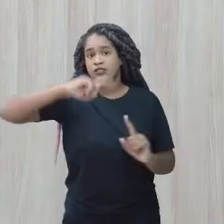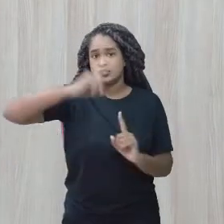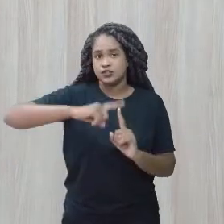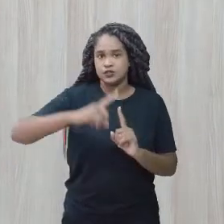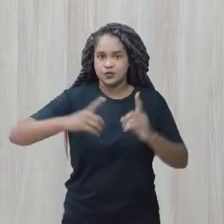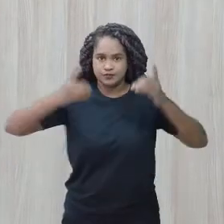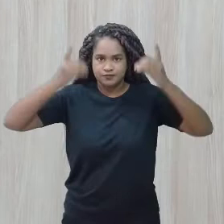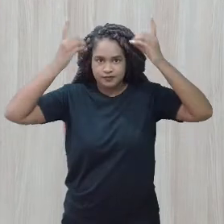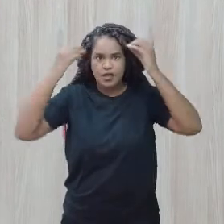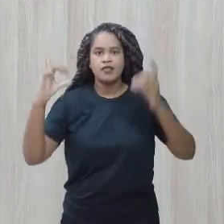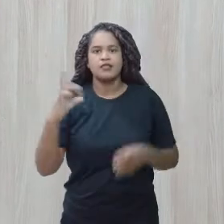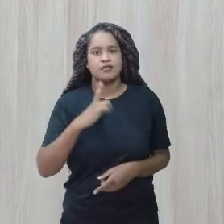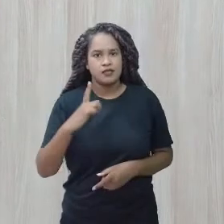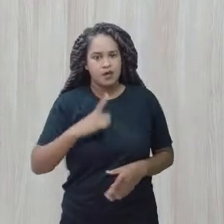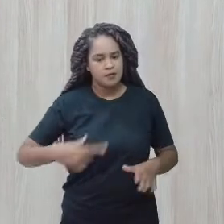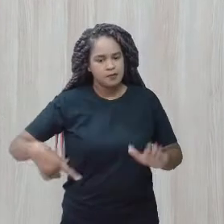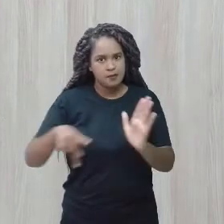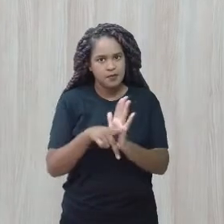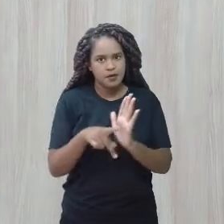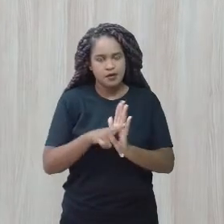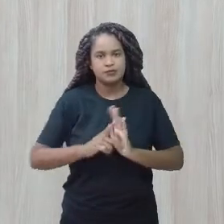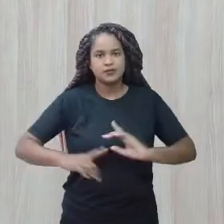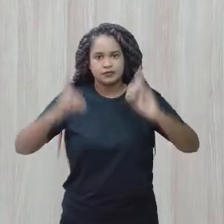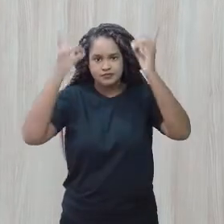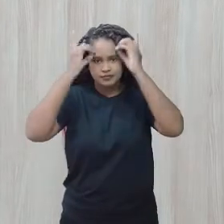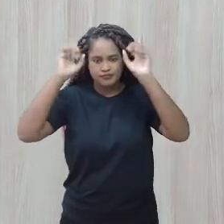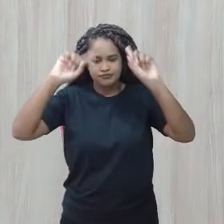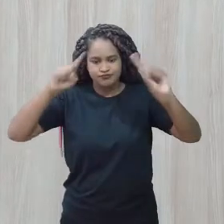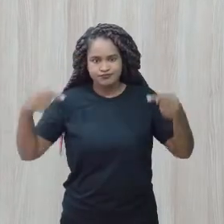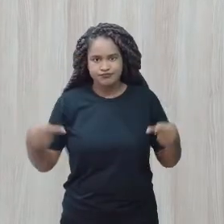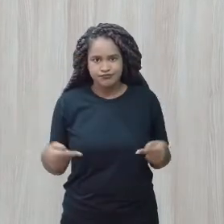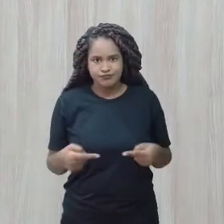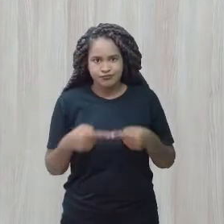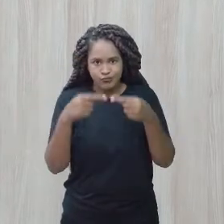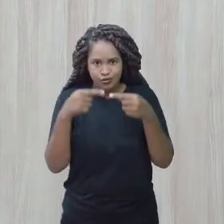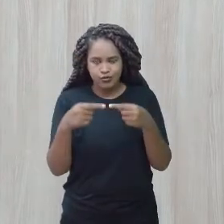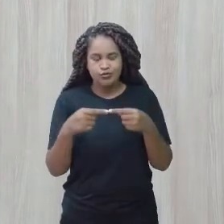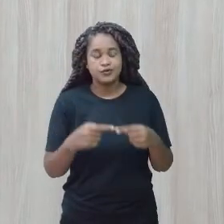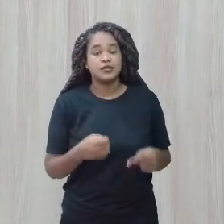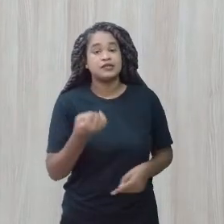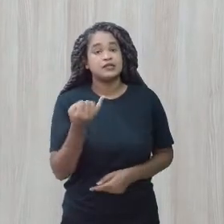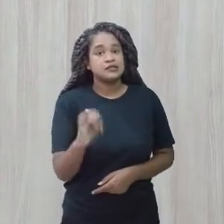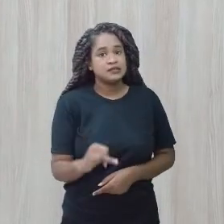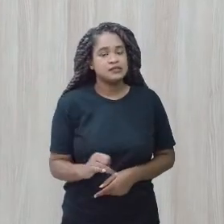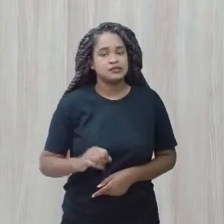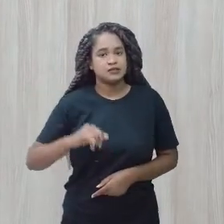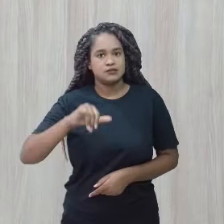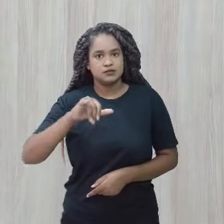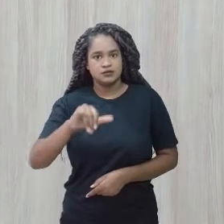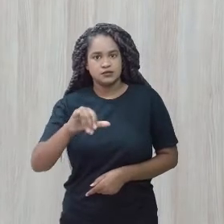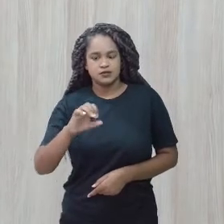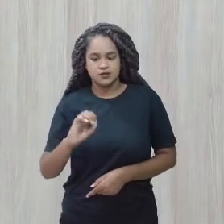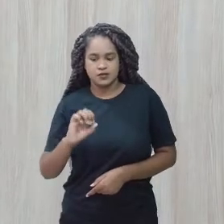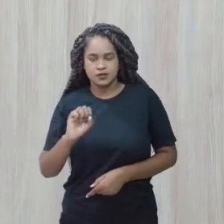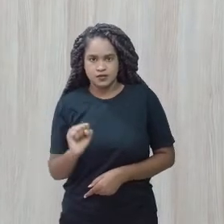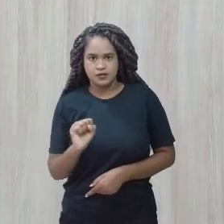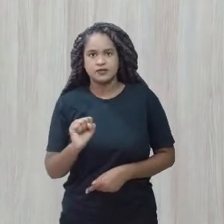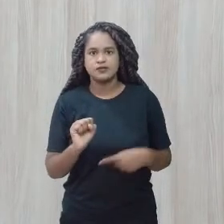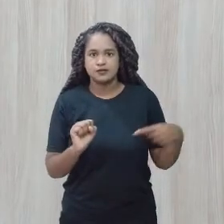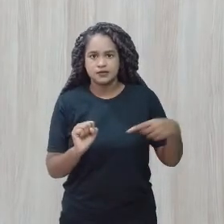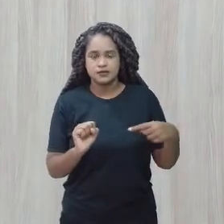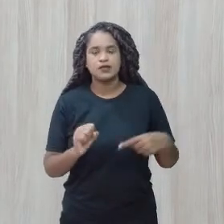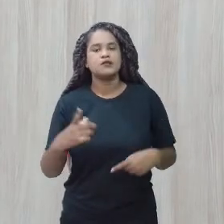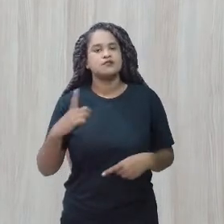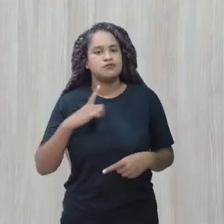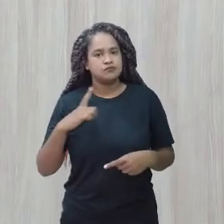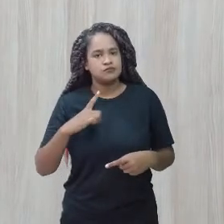sistema Android, tem aí o QR Code do Google Play. Se for iPhone, iOS,